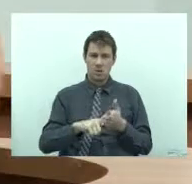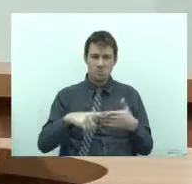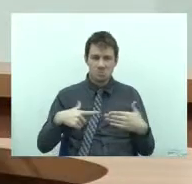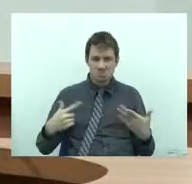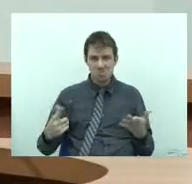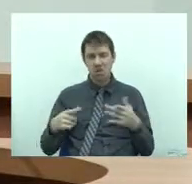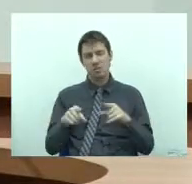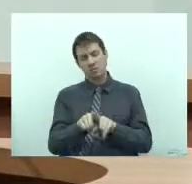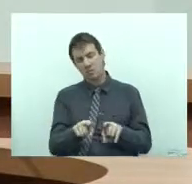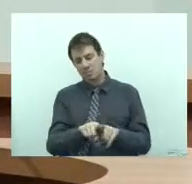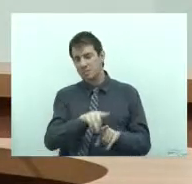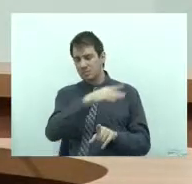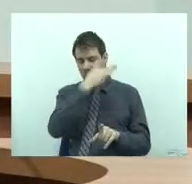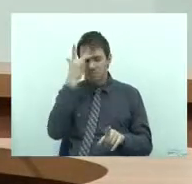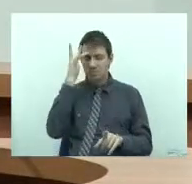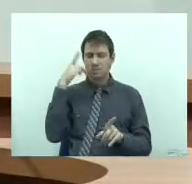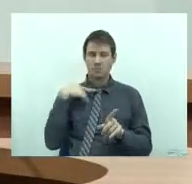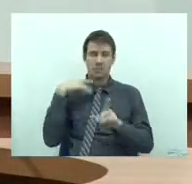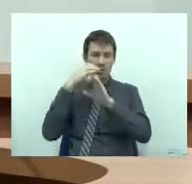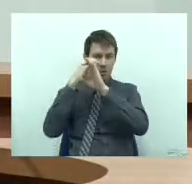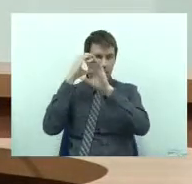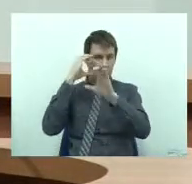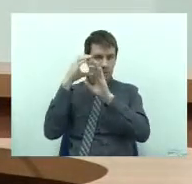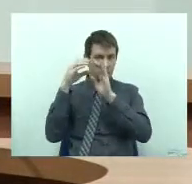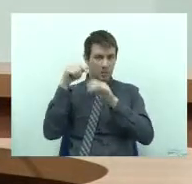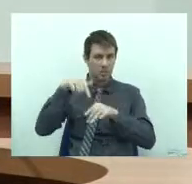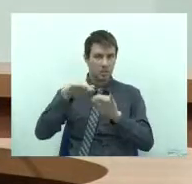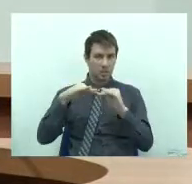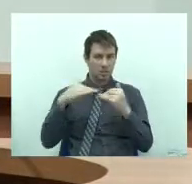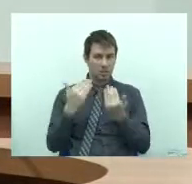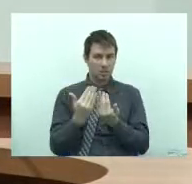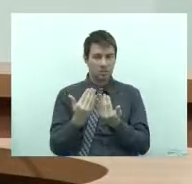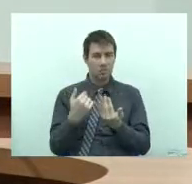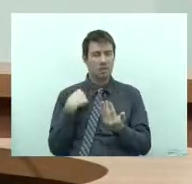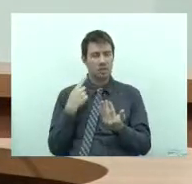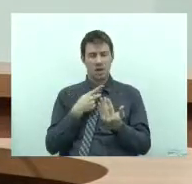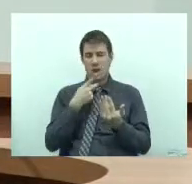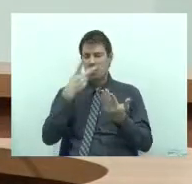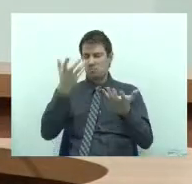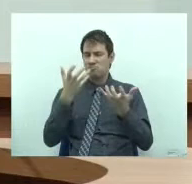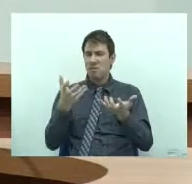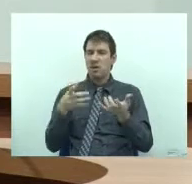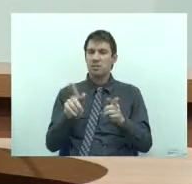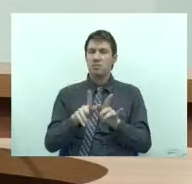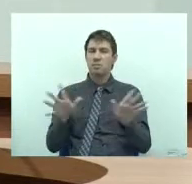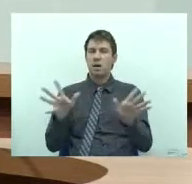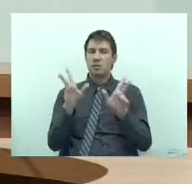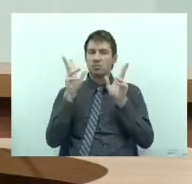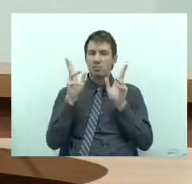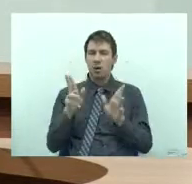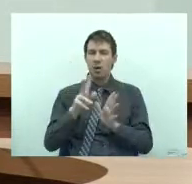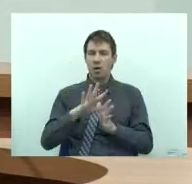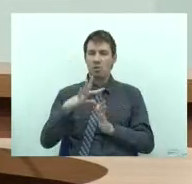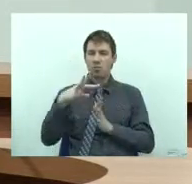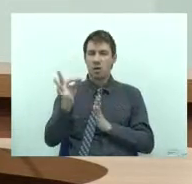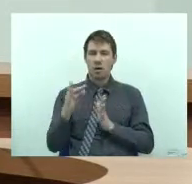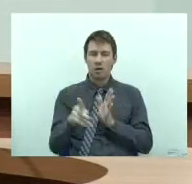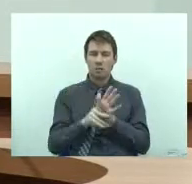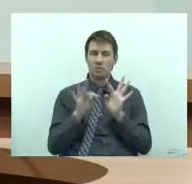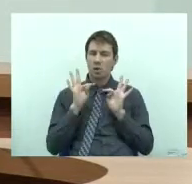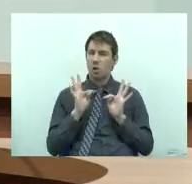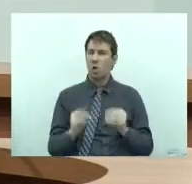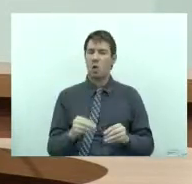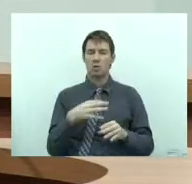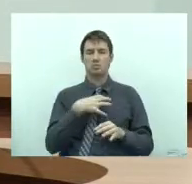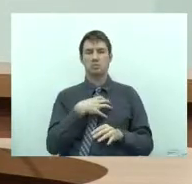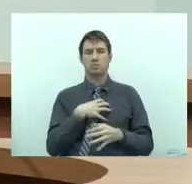jornalistas, imprensa desta casa. Enfim, vamos fazer com que Guarulhos esteja também em destaque em todos os sentidos.